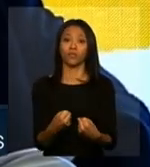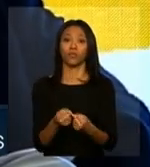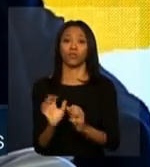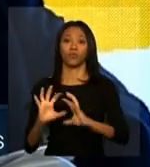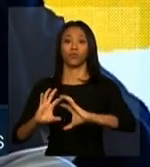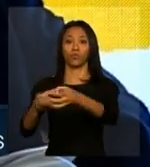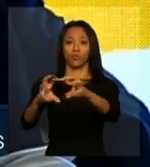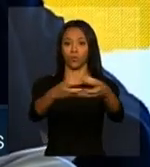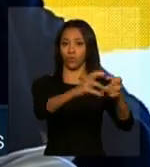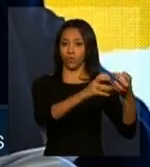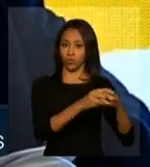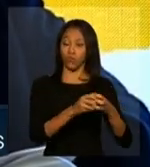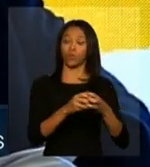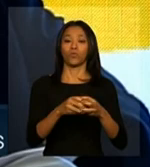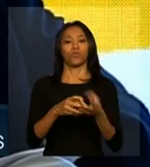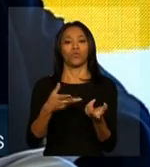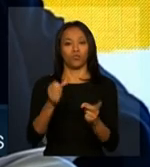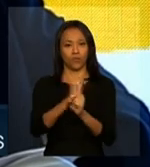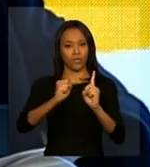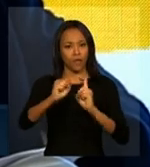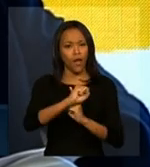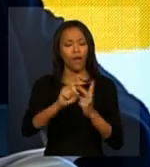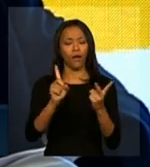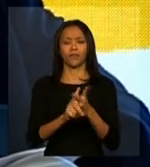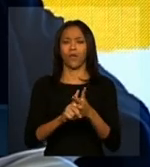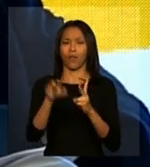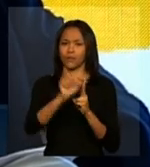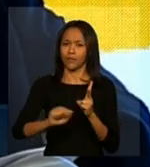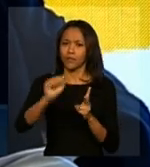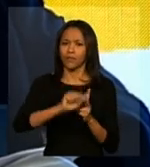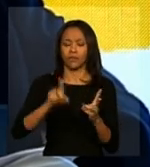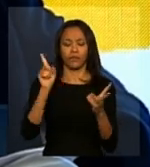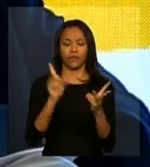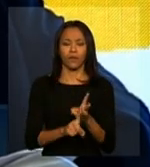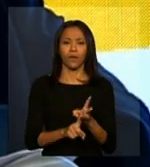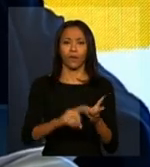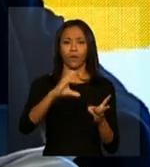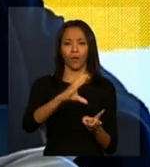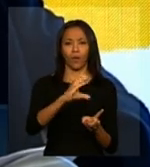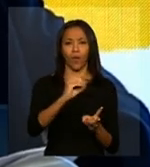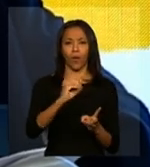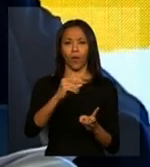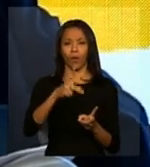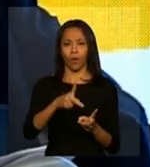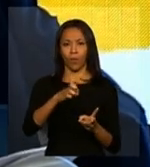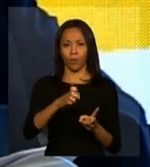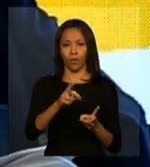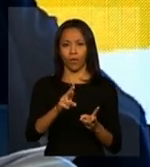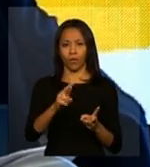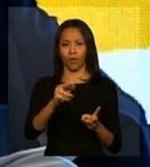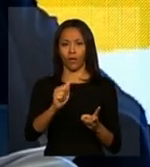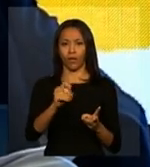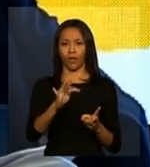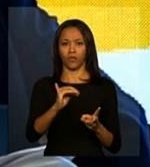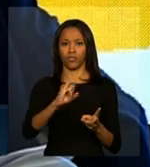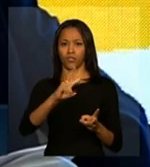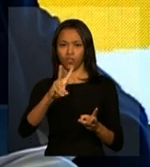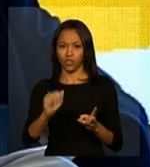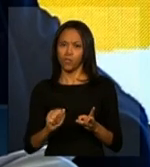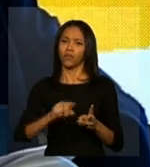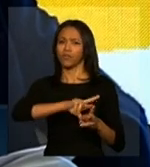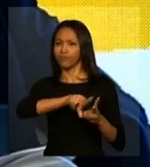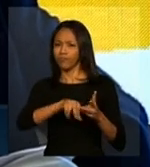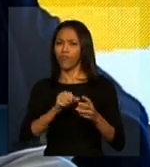sociais, das associações, das cooperativas e entidades da sociedade civil na operacionalização